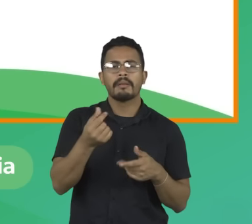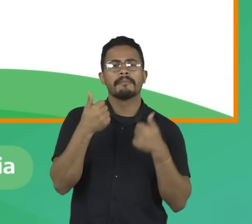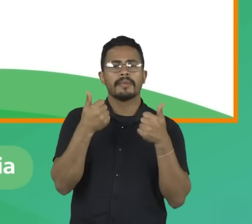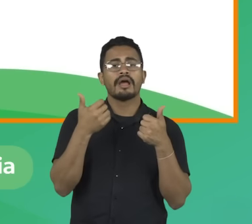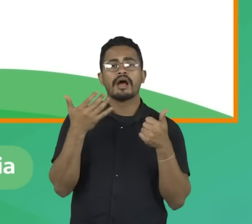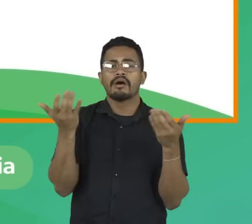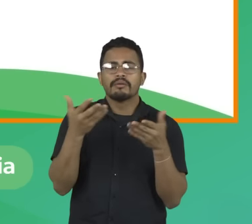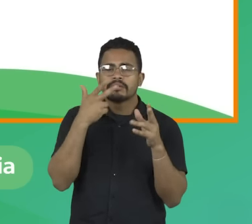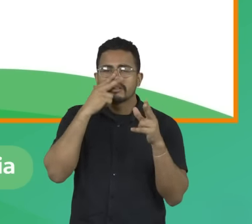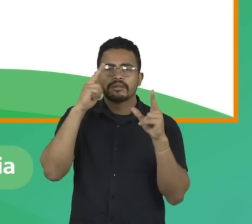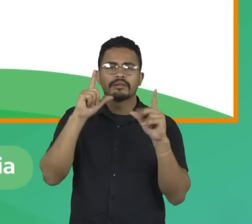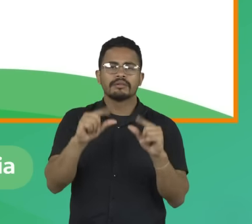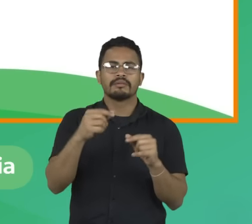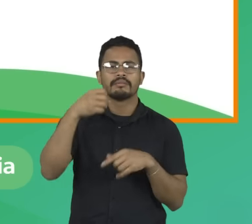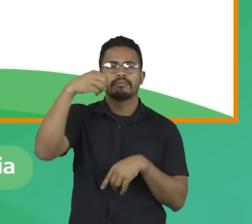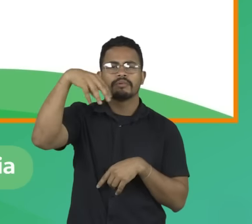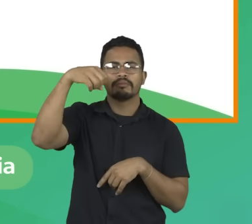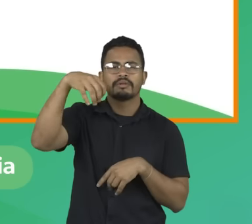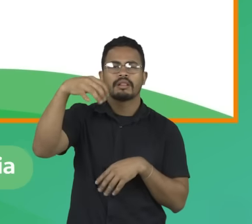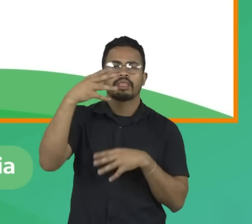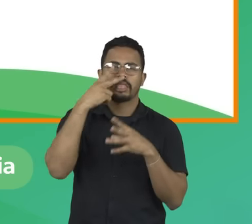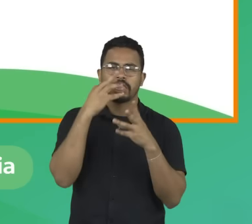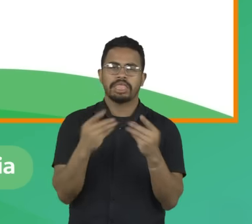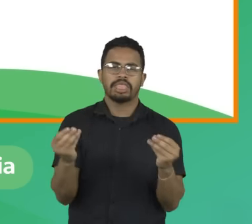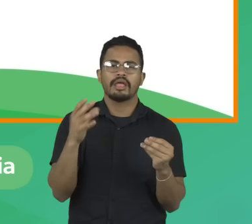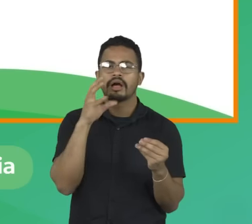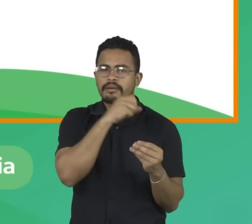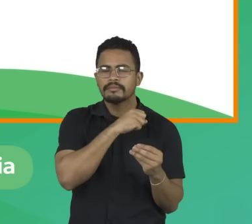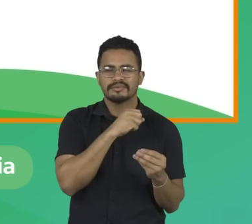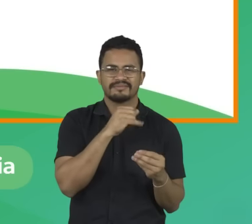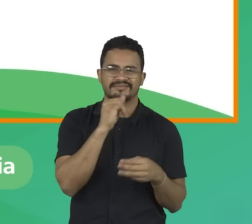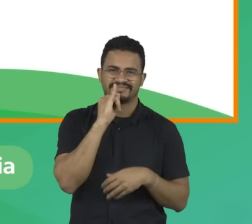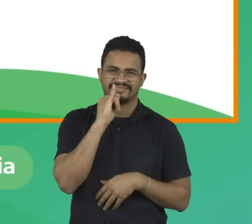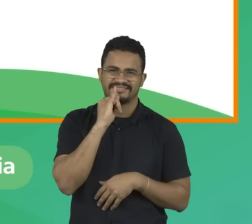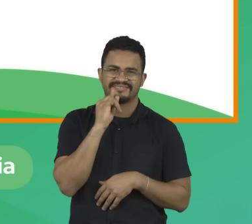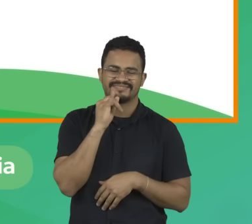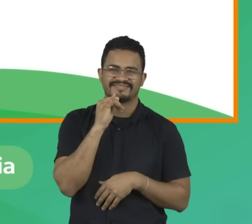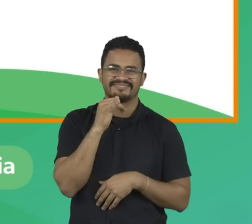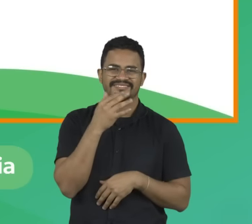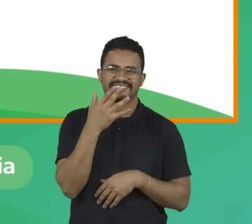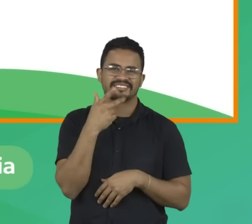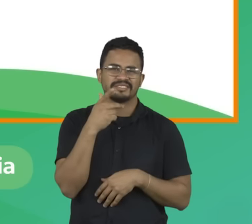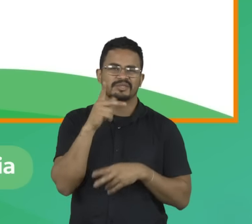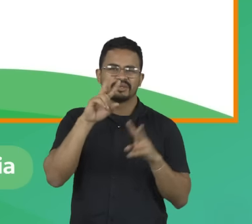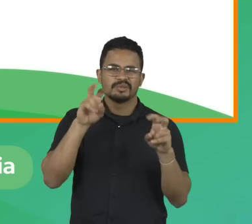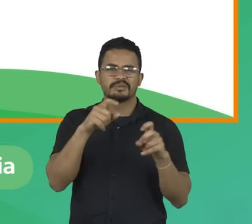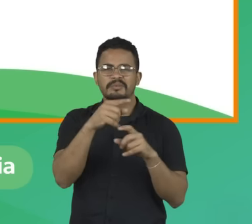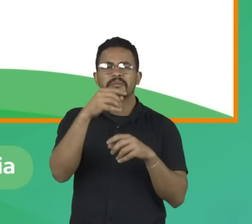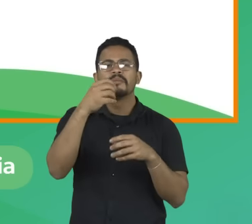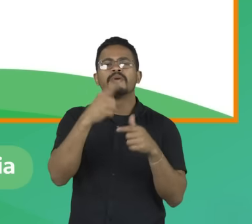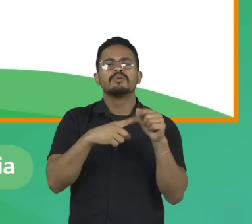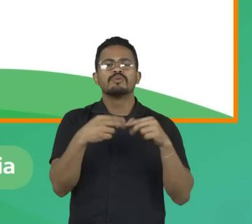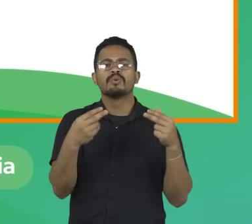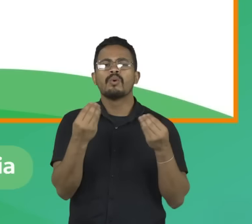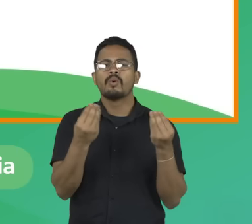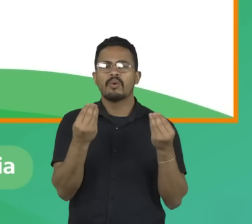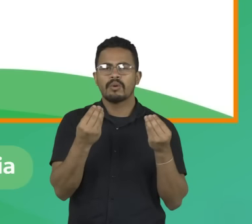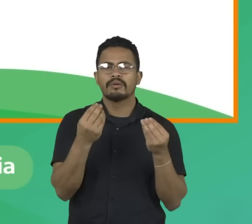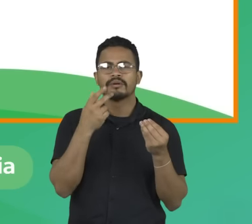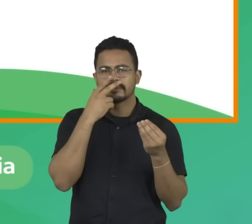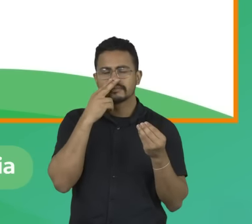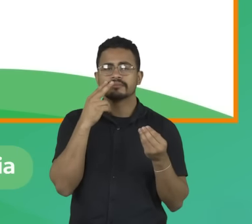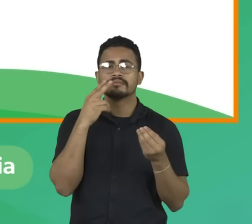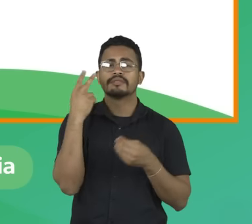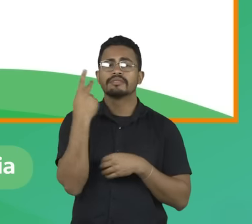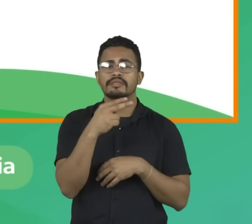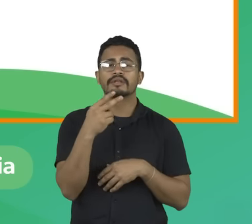disso? O problema é que quando você reduz em 2,5 vezes o tempo de duração de um produto, você está reduzindo, tornando ele